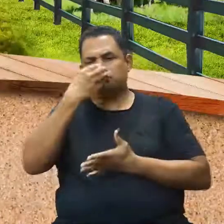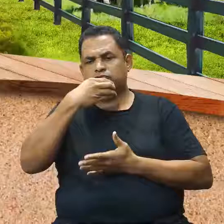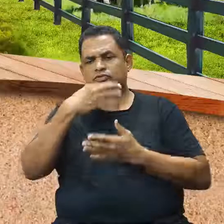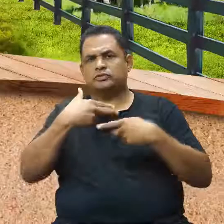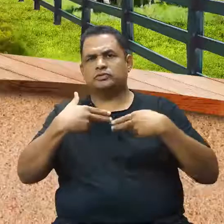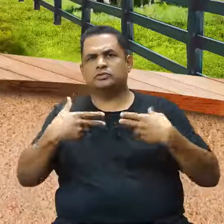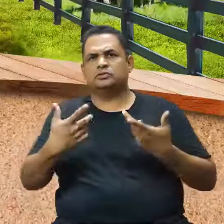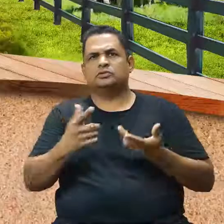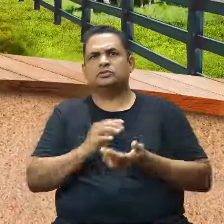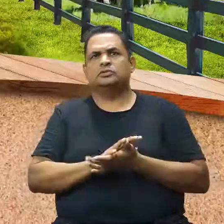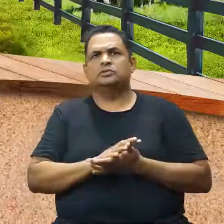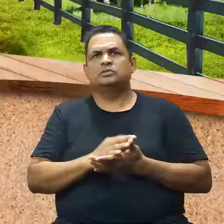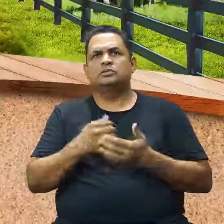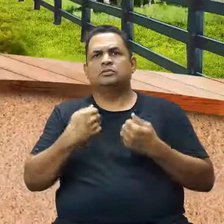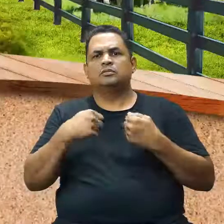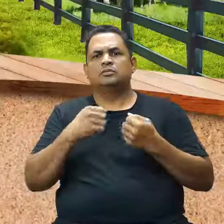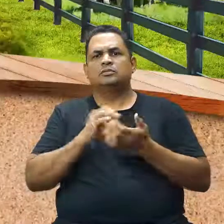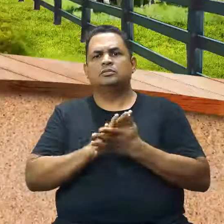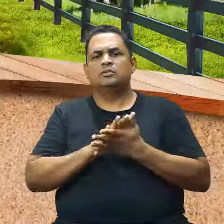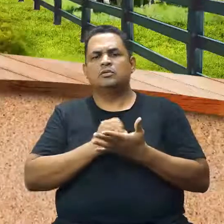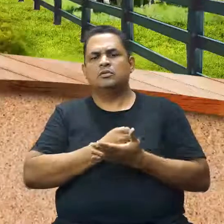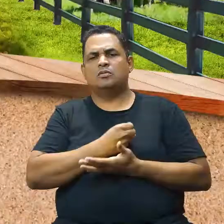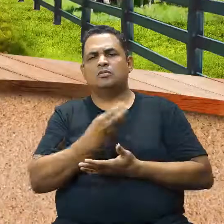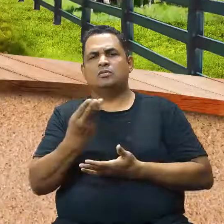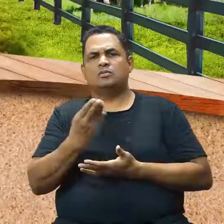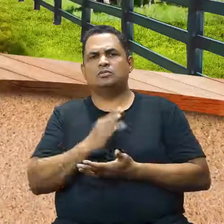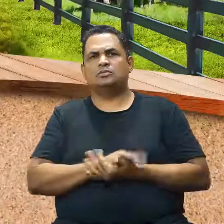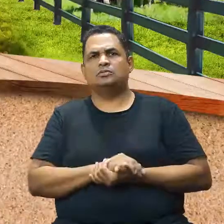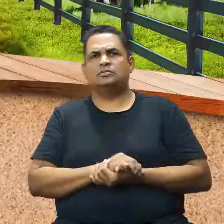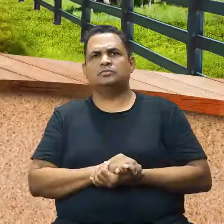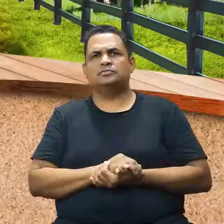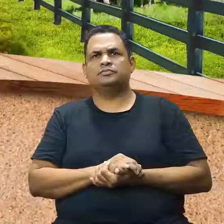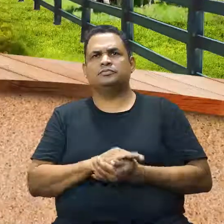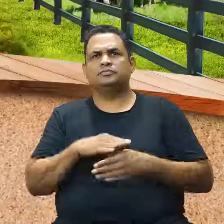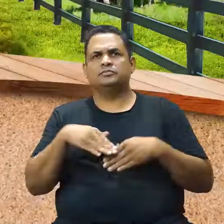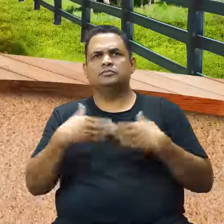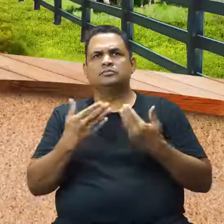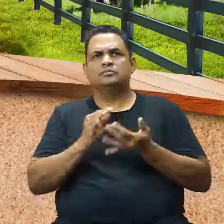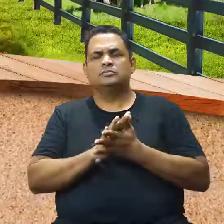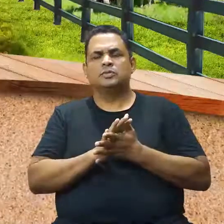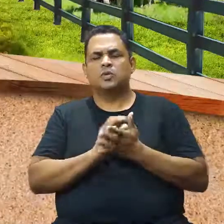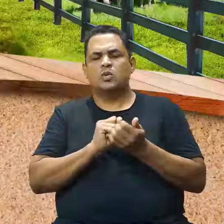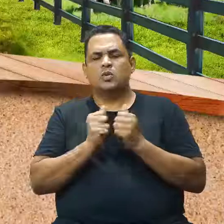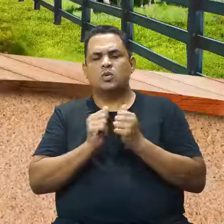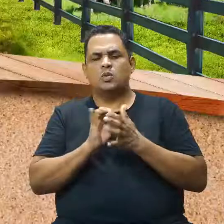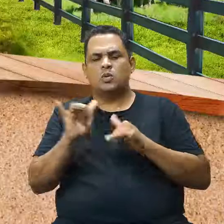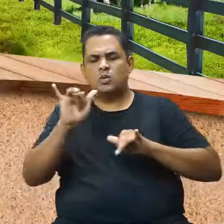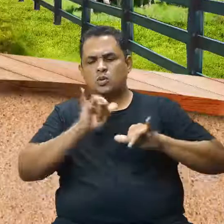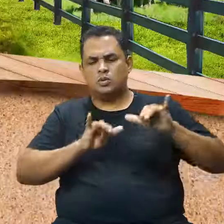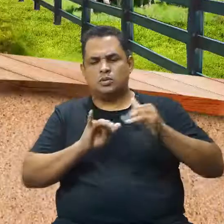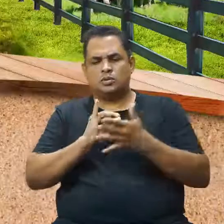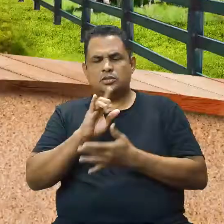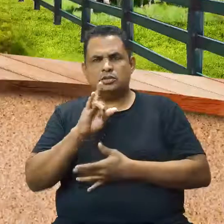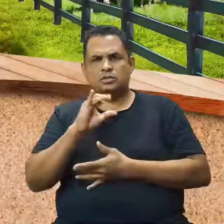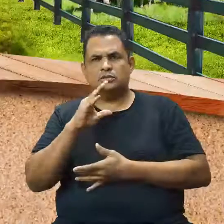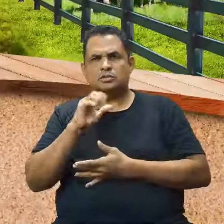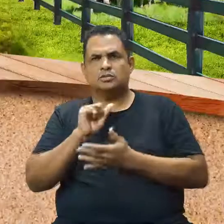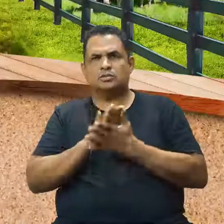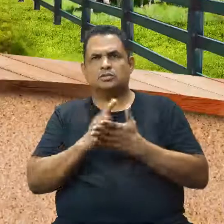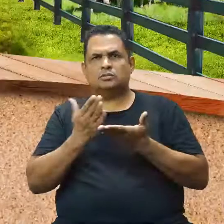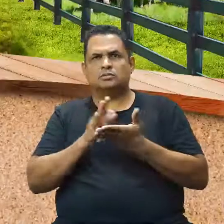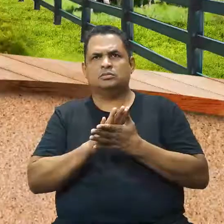é permitido uma quantidade, uma concentração desses resíduos. Quando a gente fala desse controle químico com iscas, é só uma